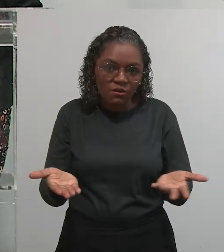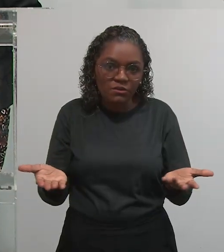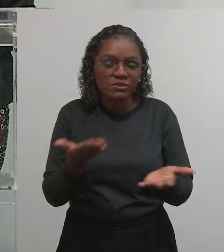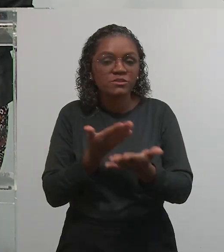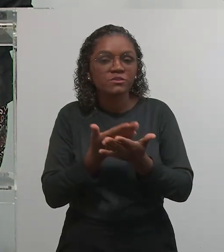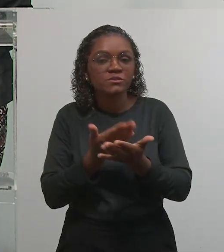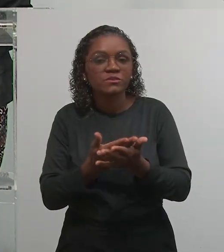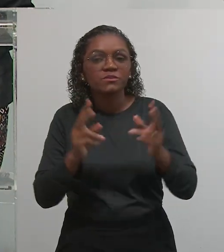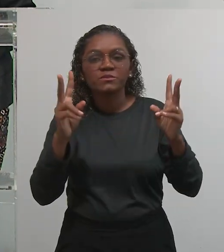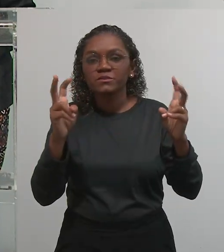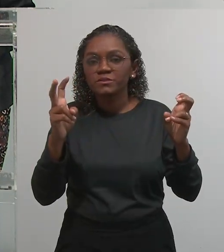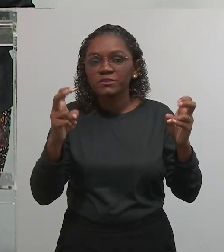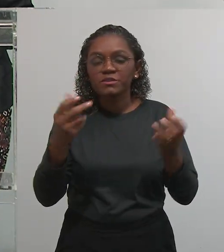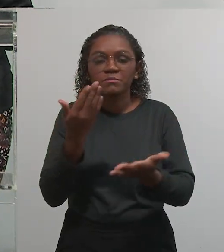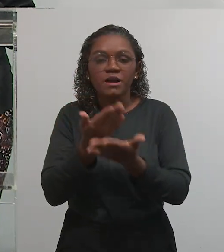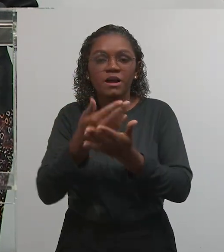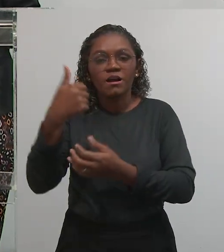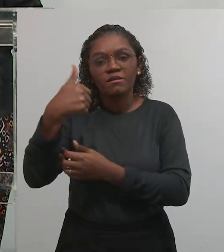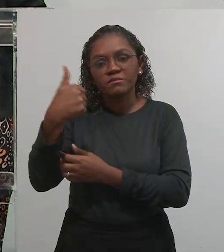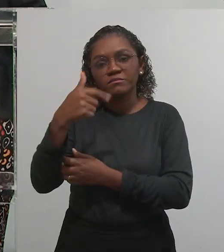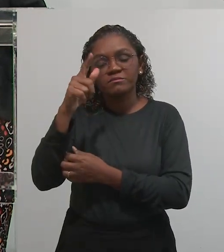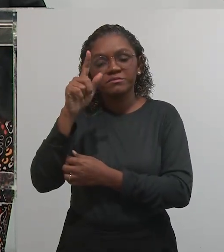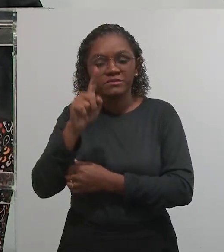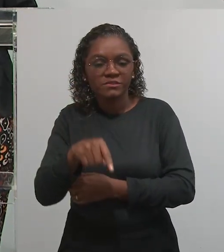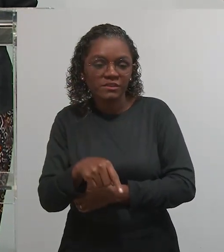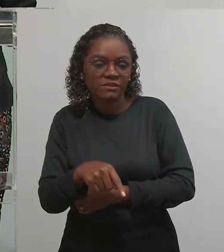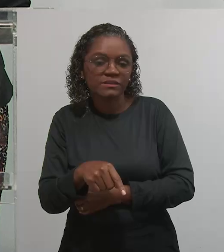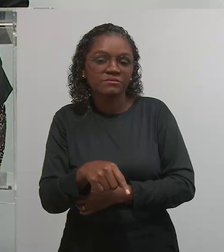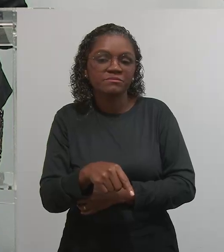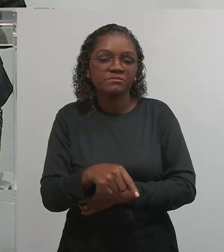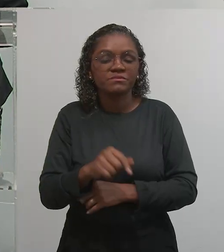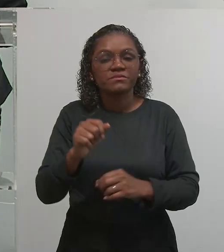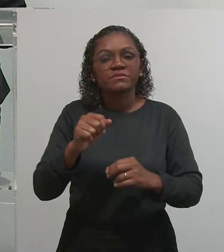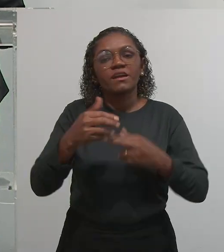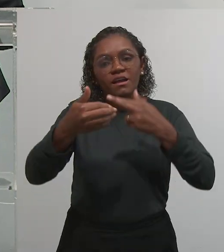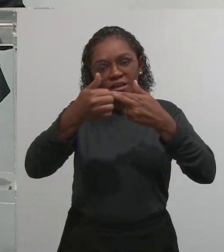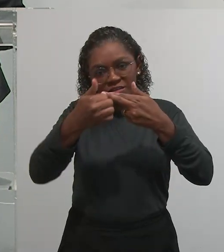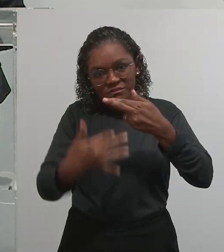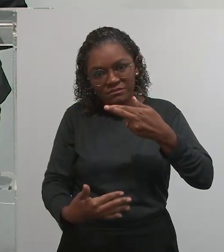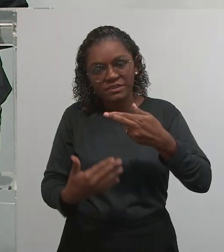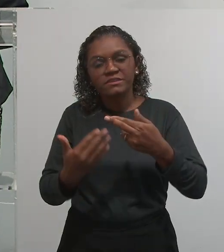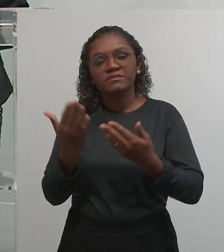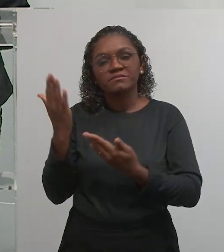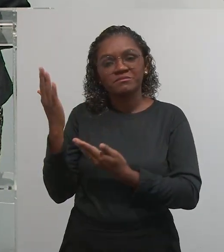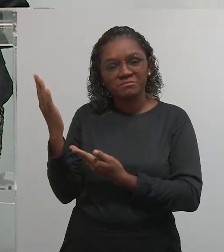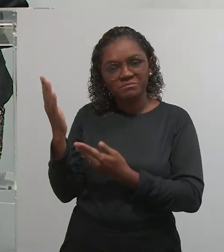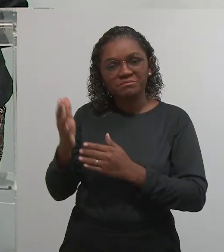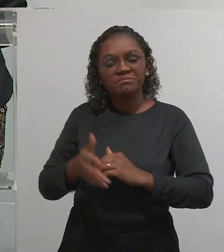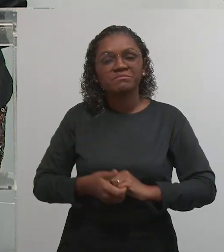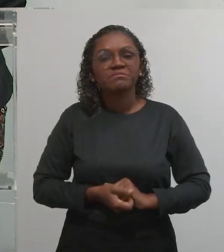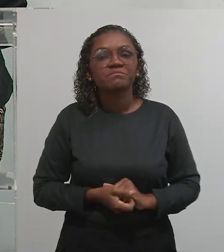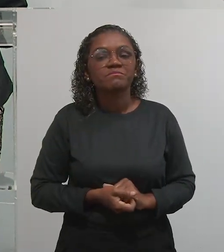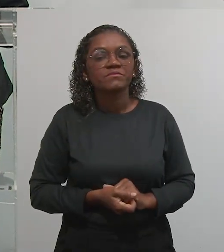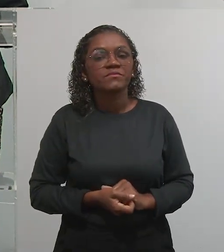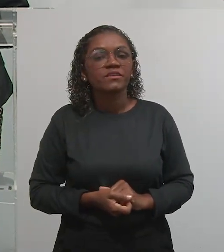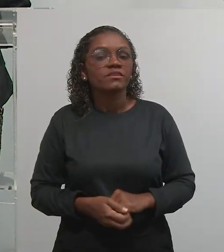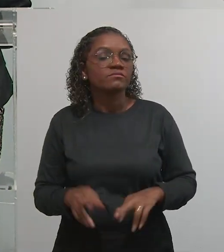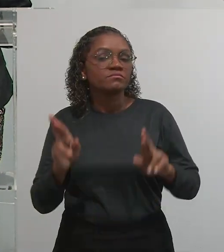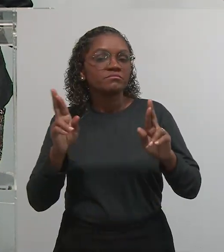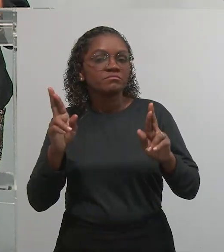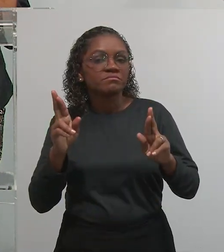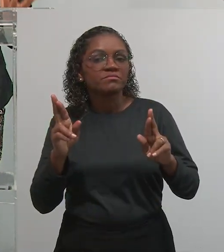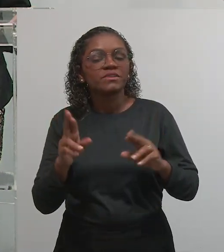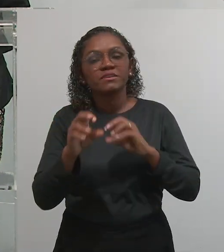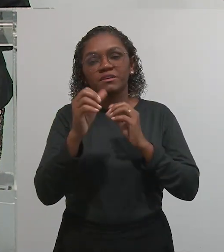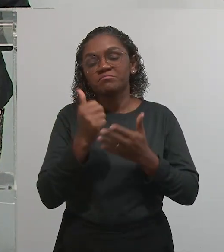nesse primeiro módulo, nessa primeira unidade da disciplina. Aqui atrás nós temos as nossas referências. Espero que